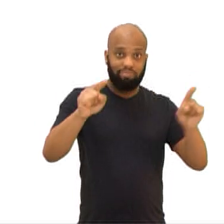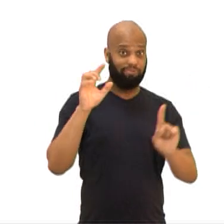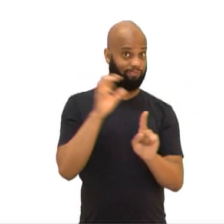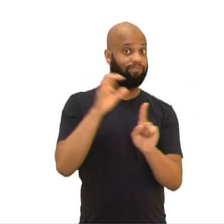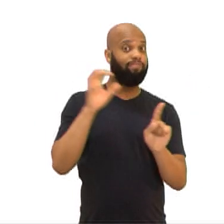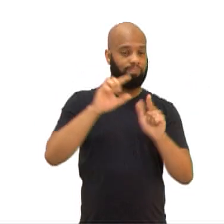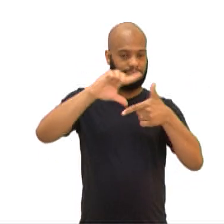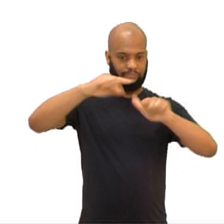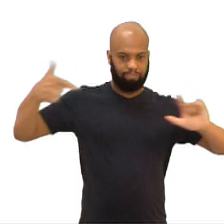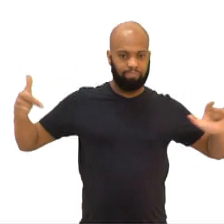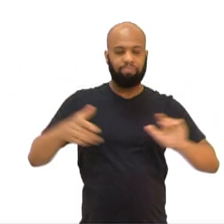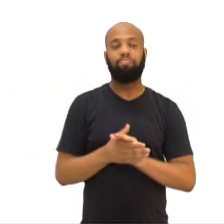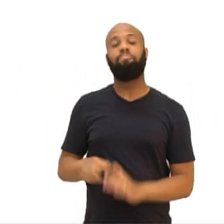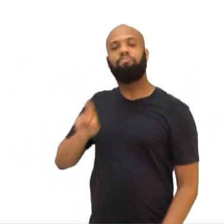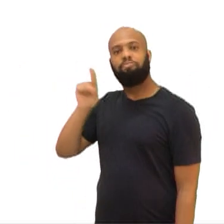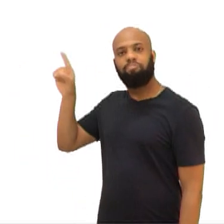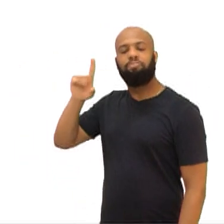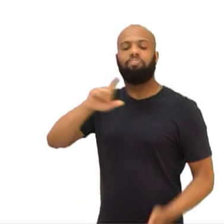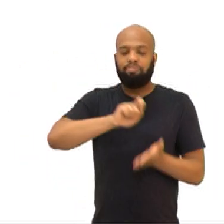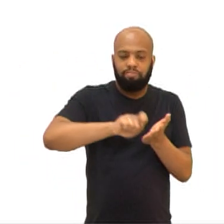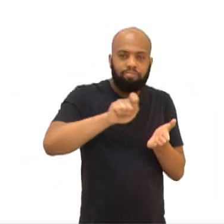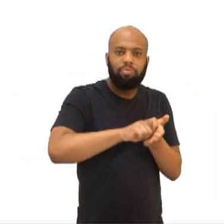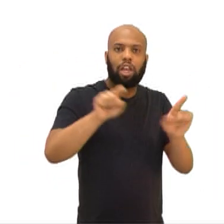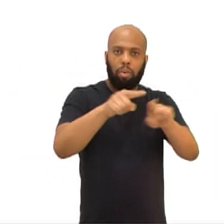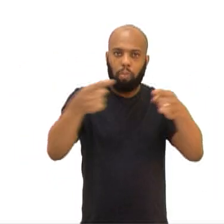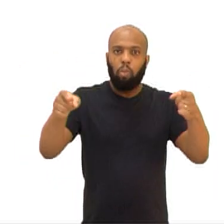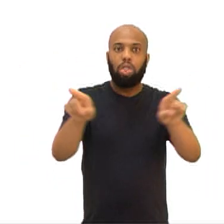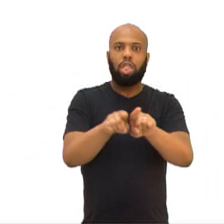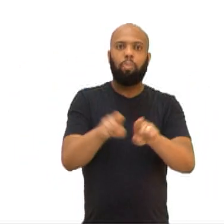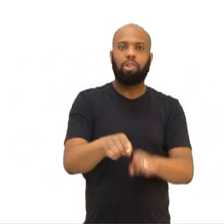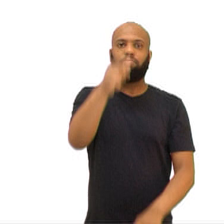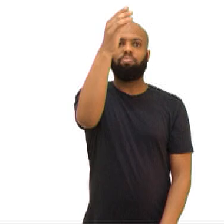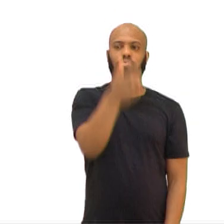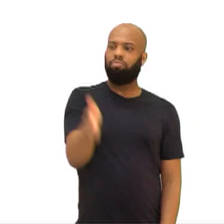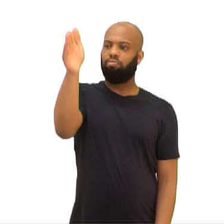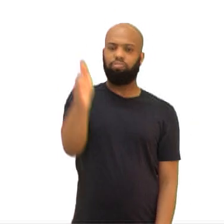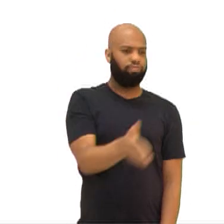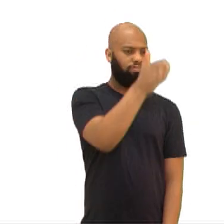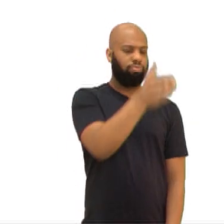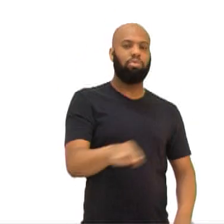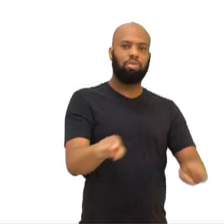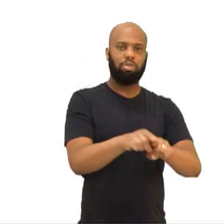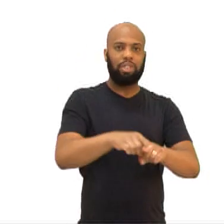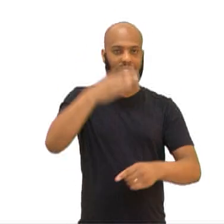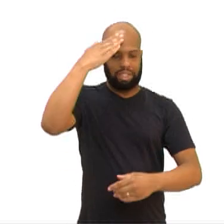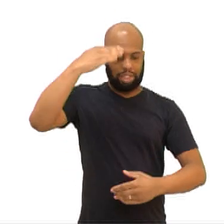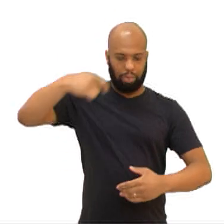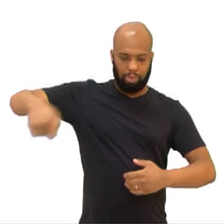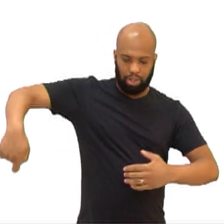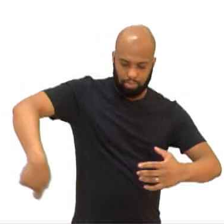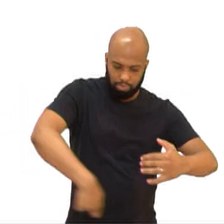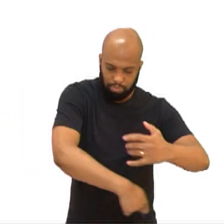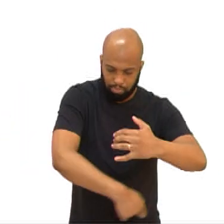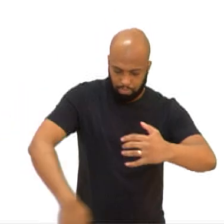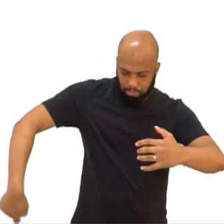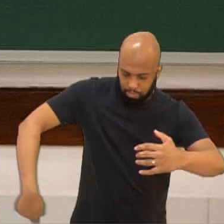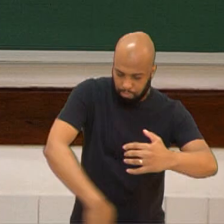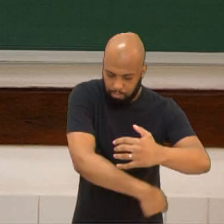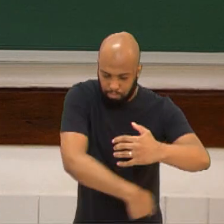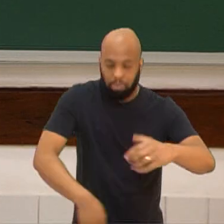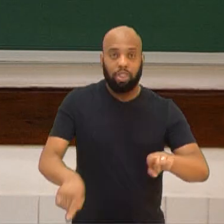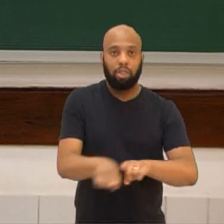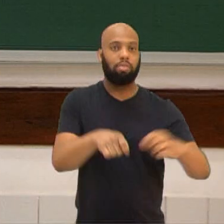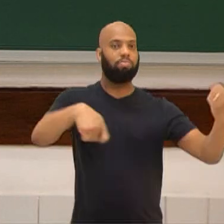modernismo. O Villa-Lobos ele era compositor, era maestro, era violoncelista, pianista e violinista